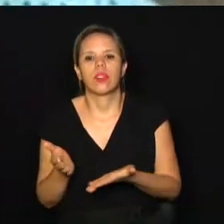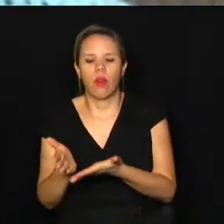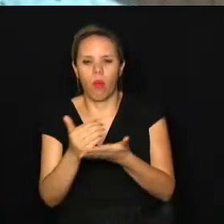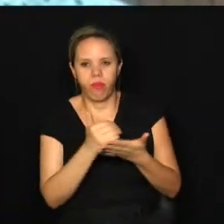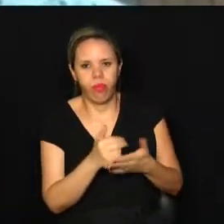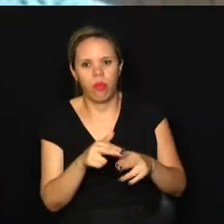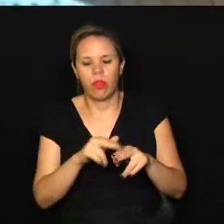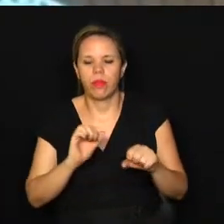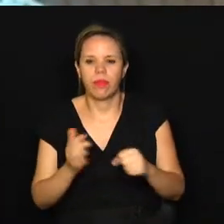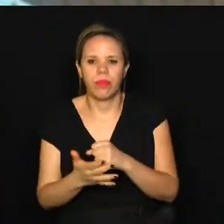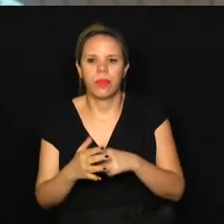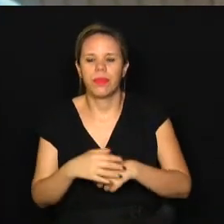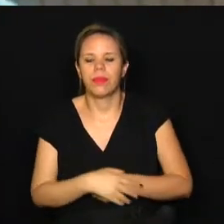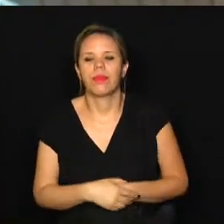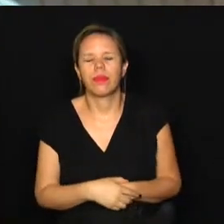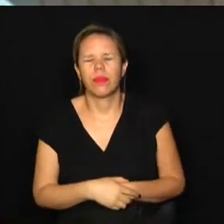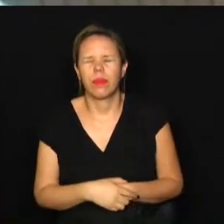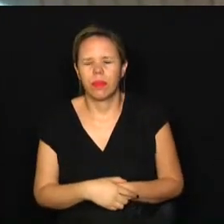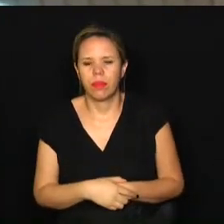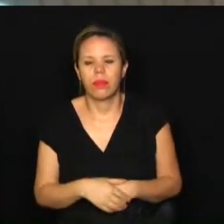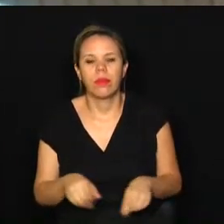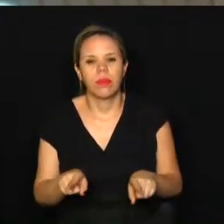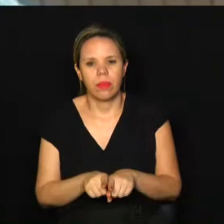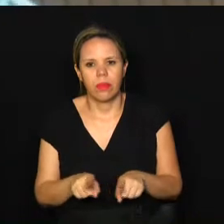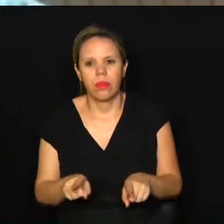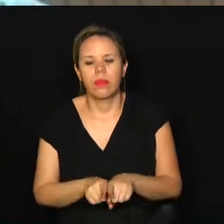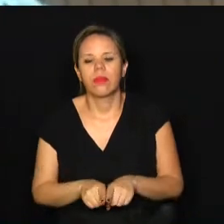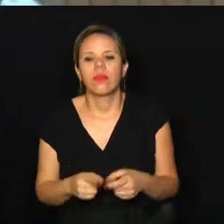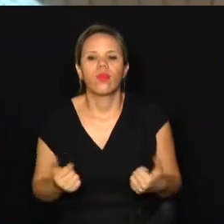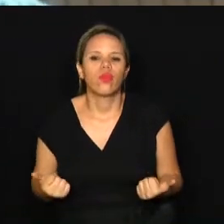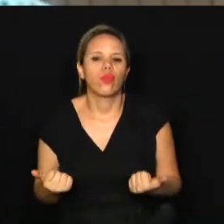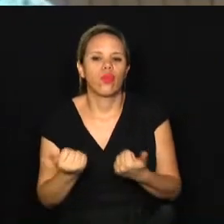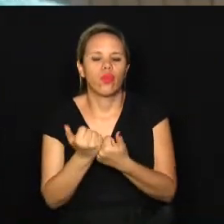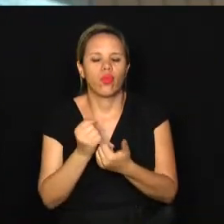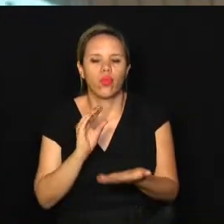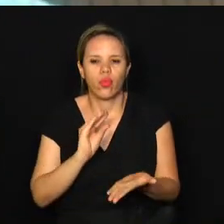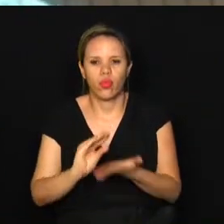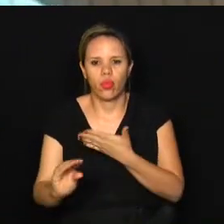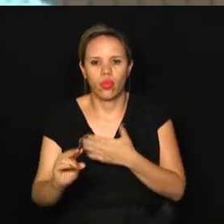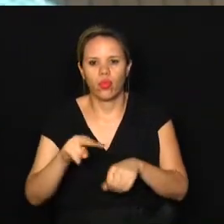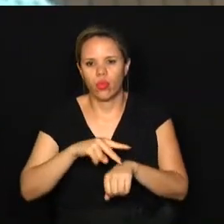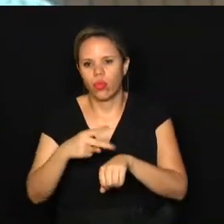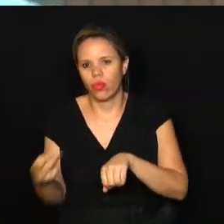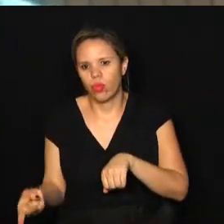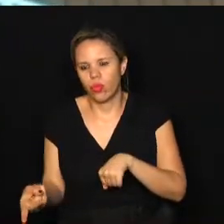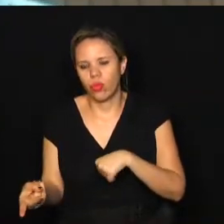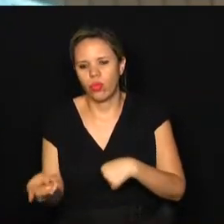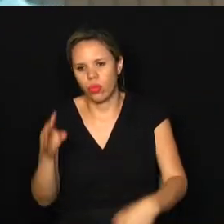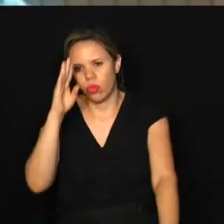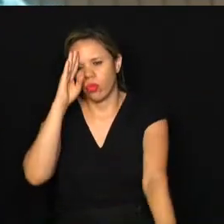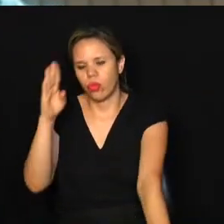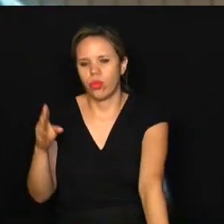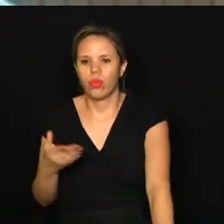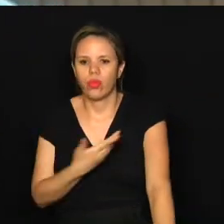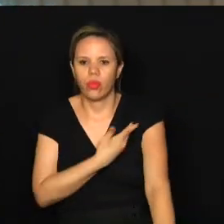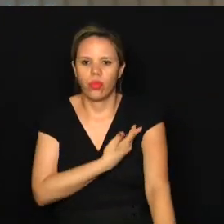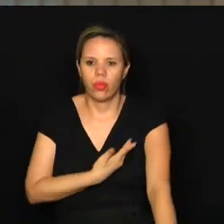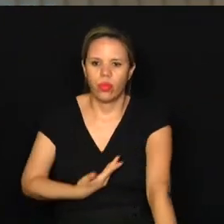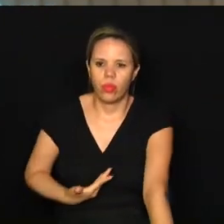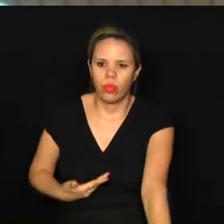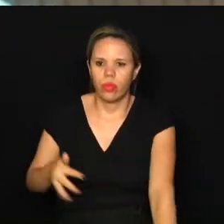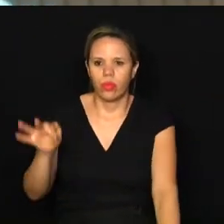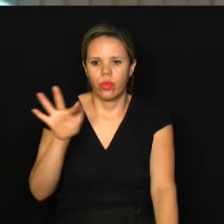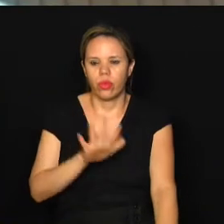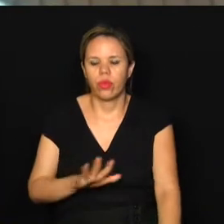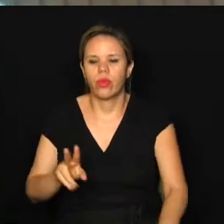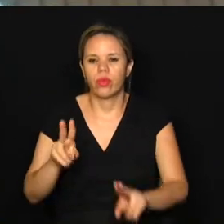pandemia, mas que isso também foi compensado com os repasses e transferências, principalmente da União, referente ao